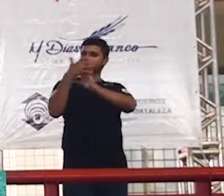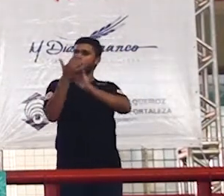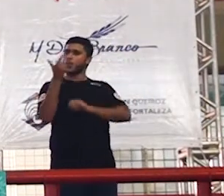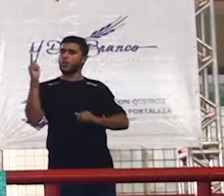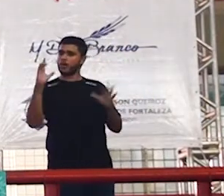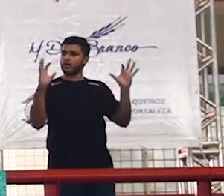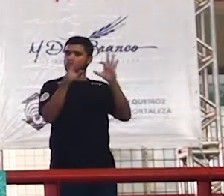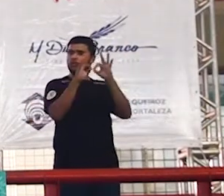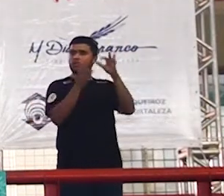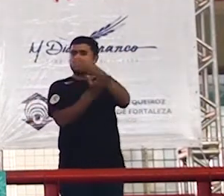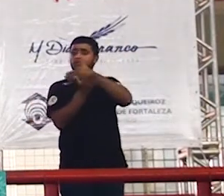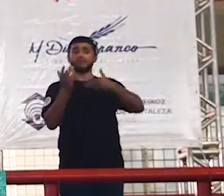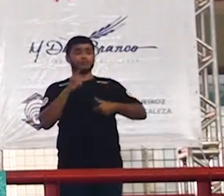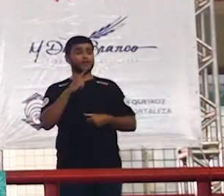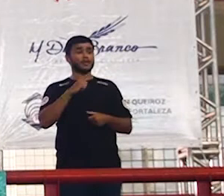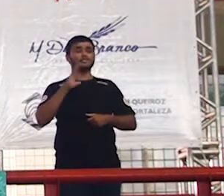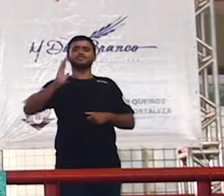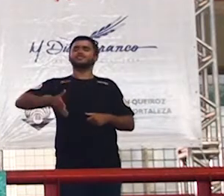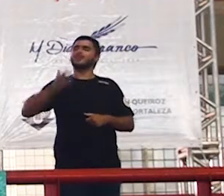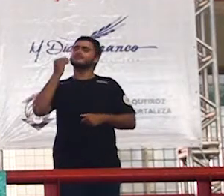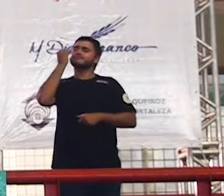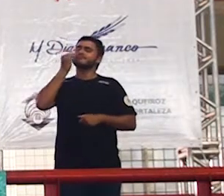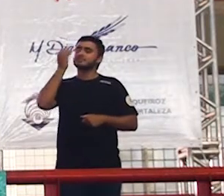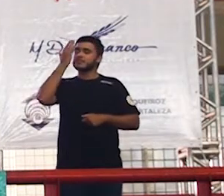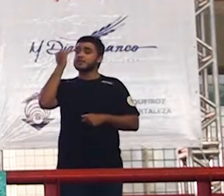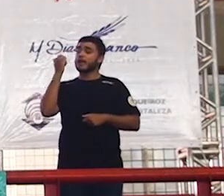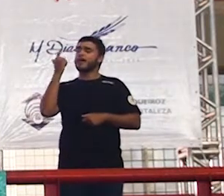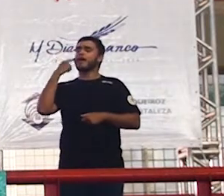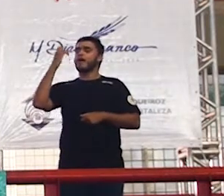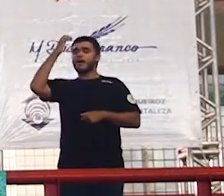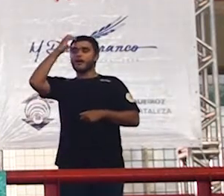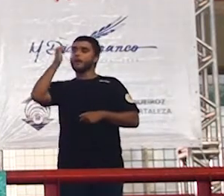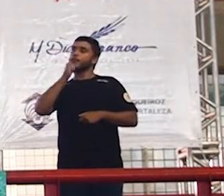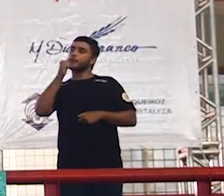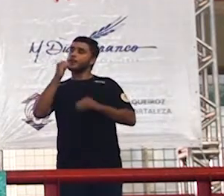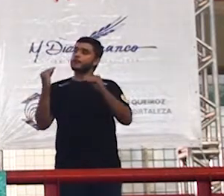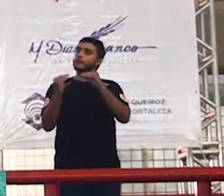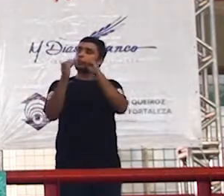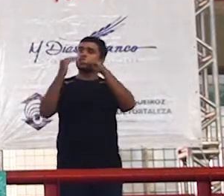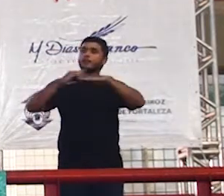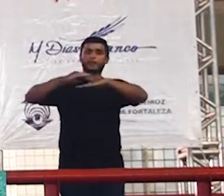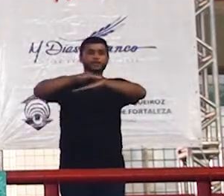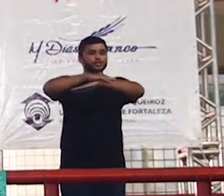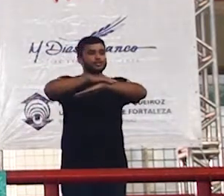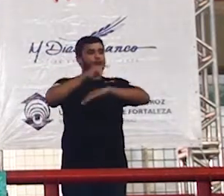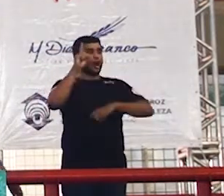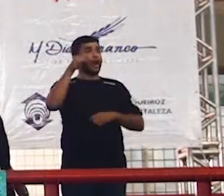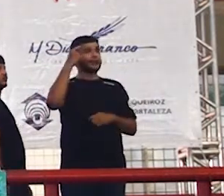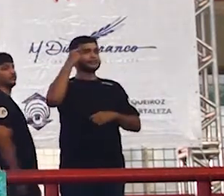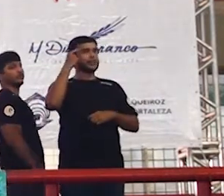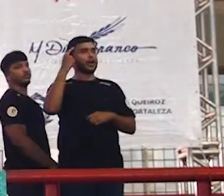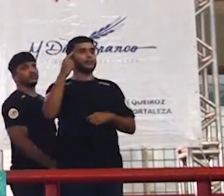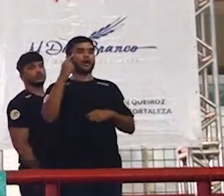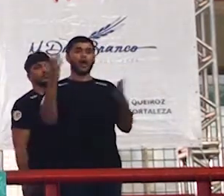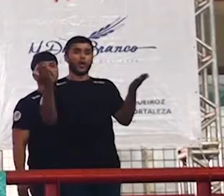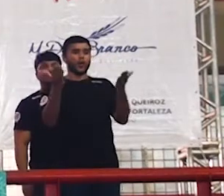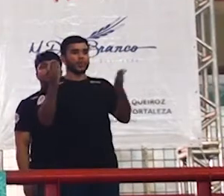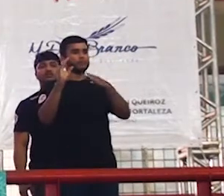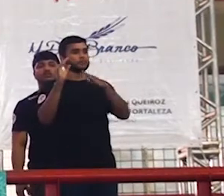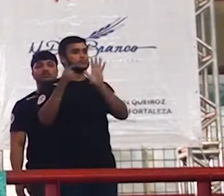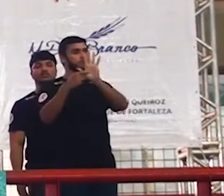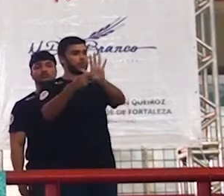outro. Então esse texto dialogou com os contos de fada. Sem a intertextualidade, sem perceber